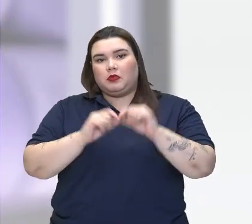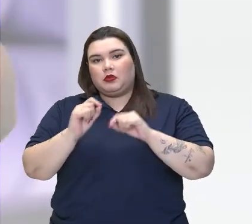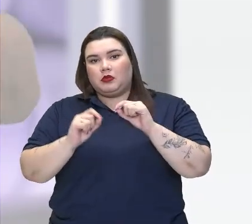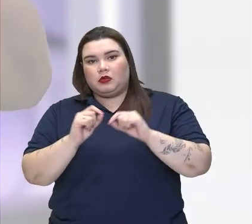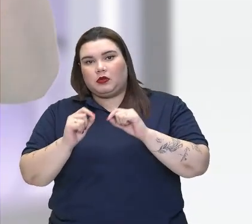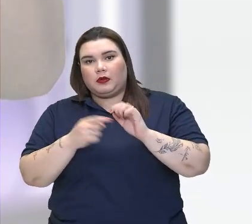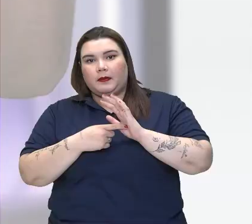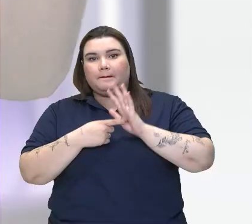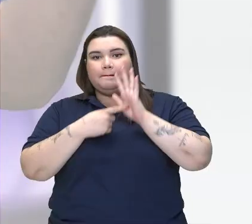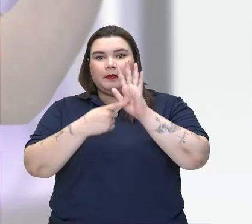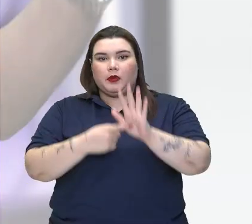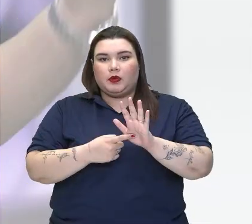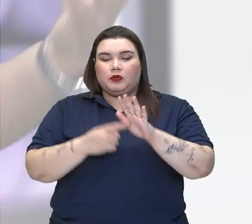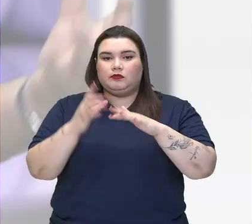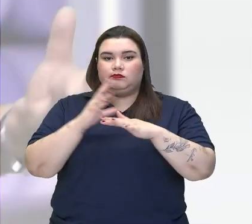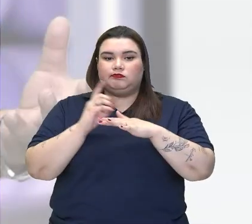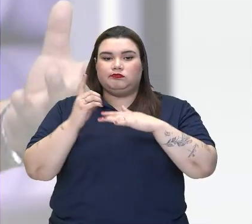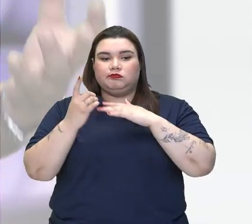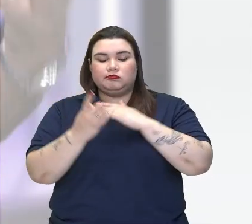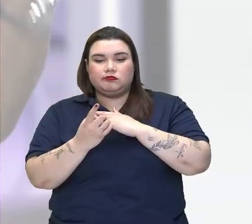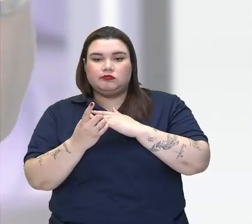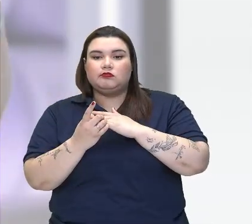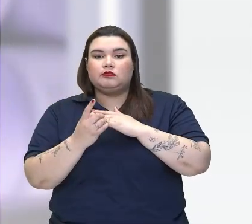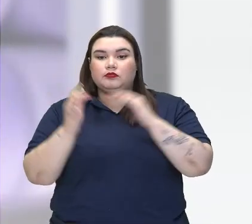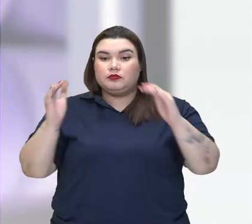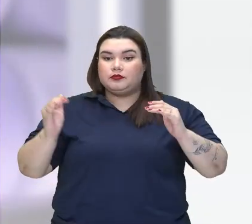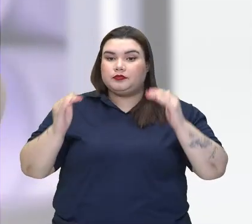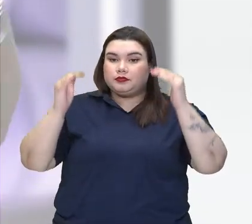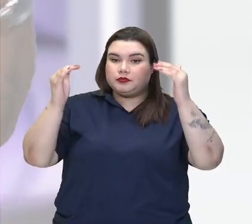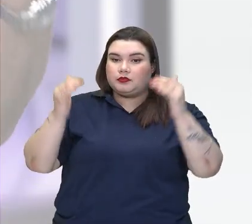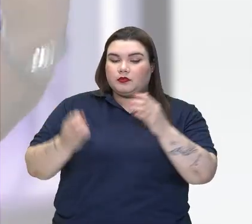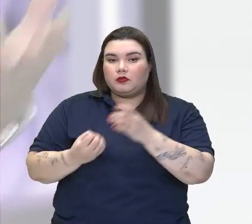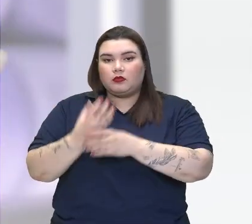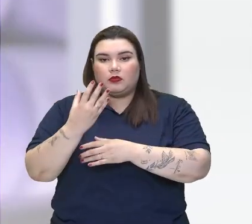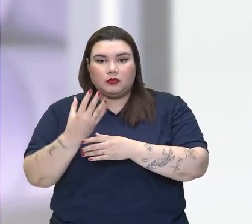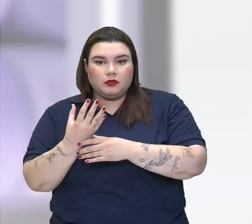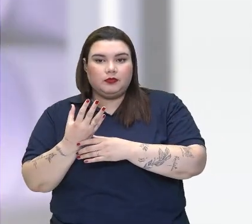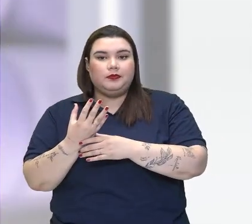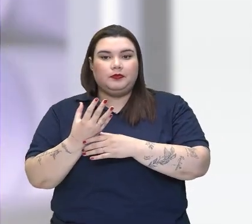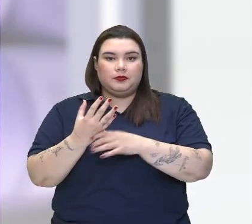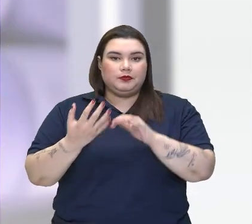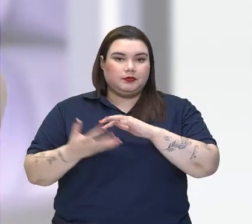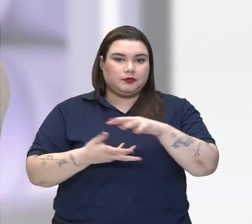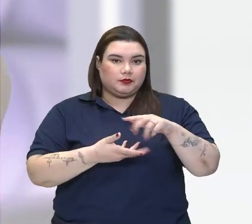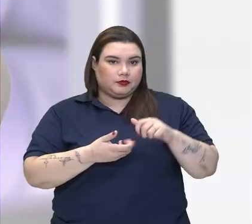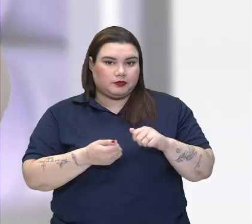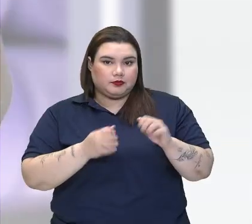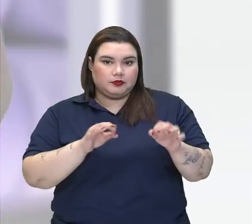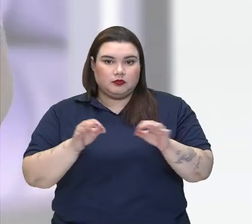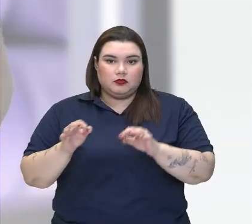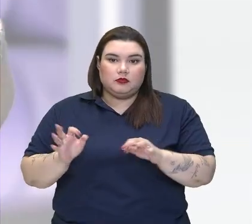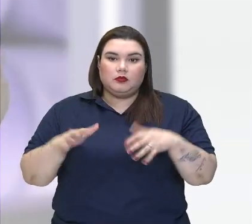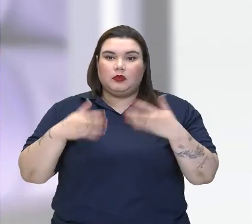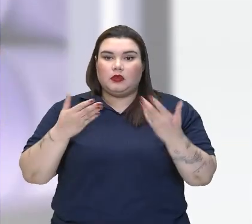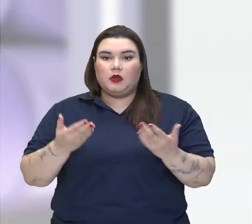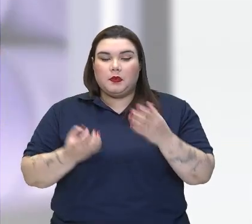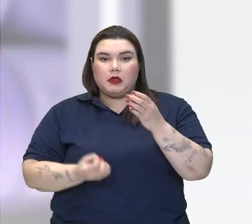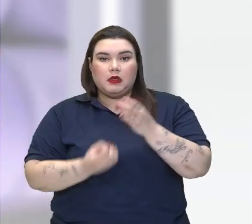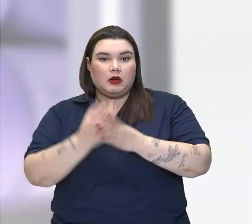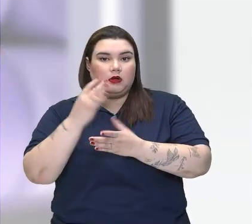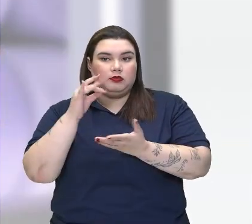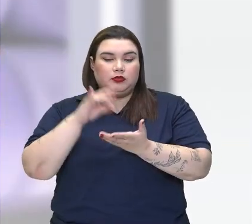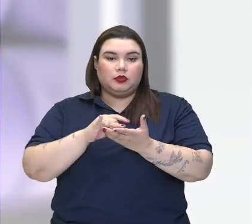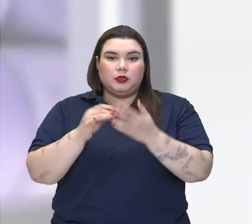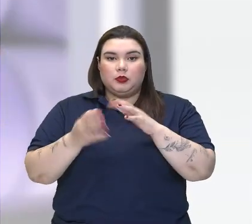superior, alguma divindade superior formou, criou o mundo. né? Então a ideia de